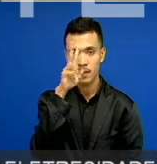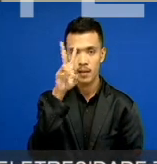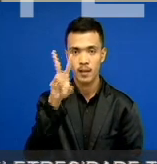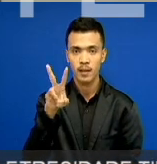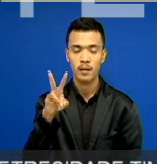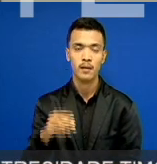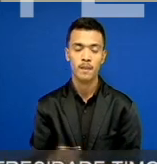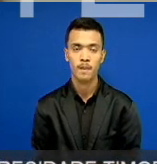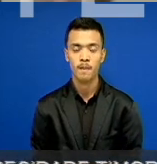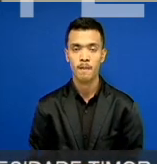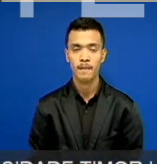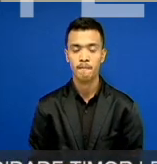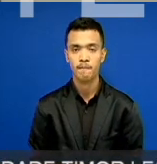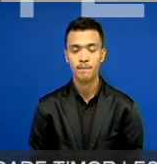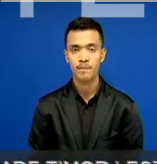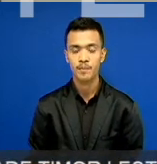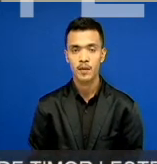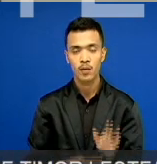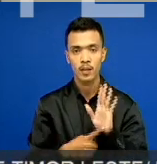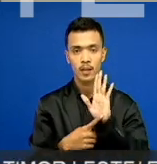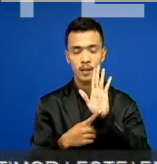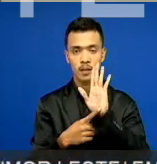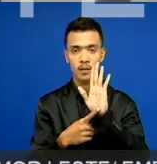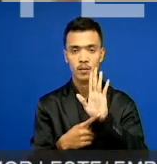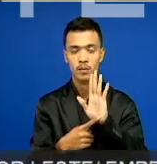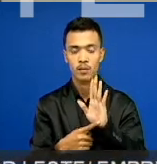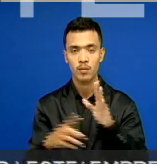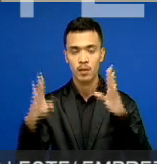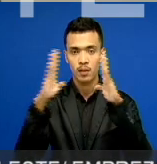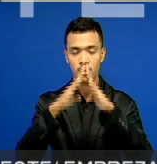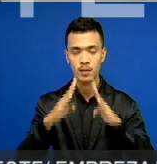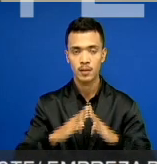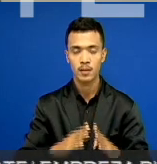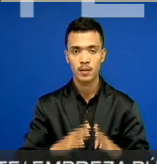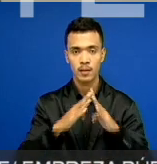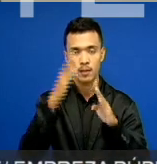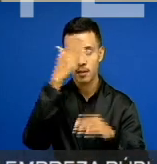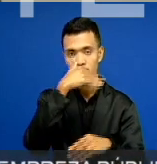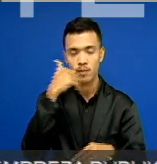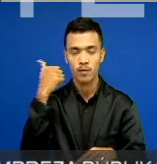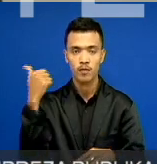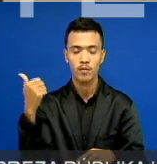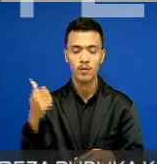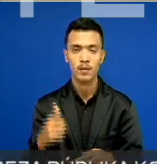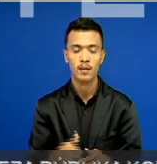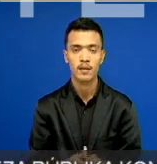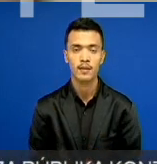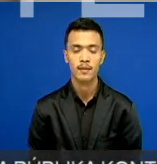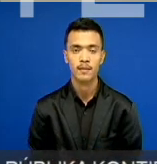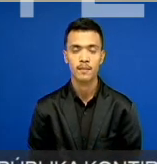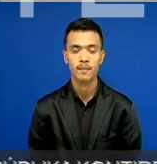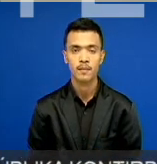Identifika atu halo da ne. Hodi atu do kata ka cidade na bema ka pa cidade arte.